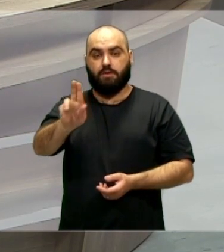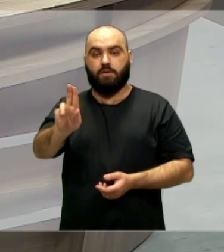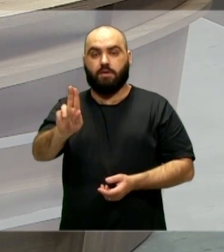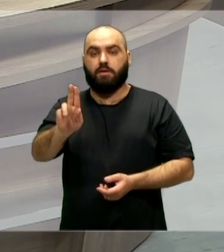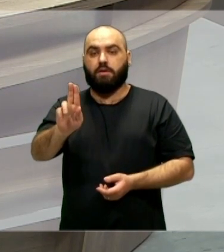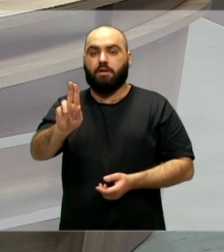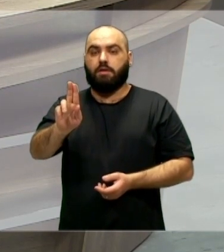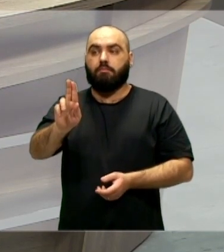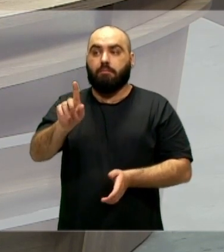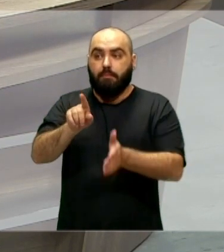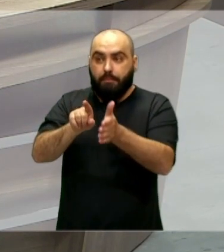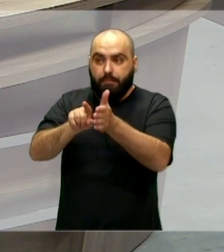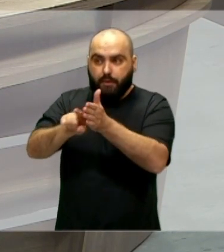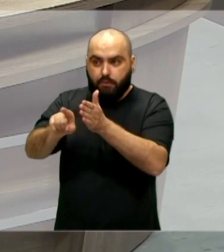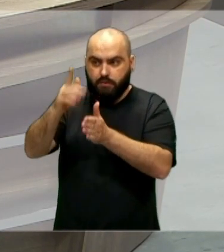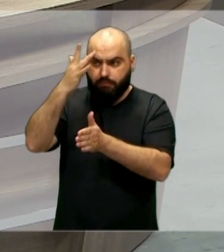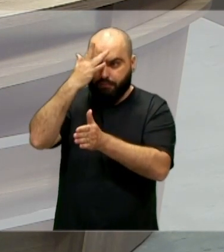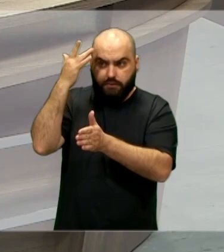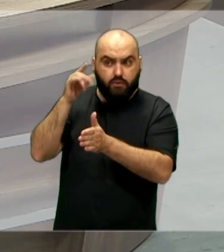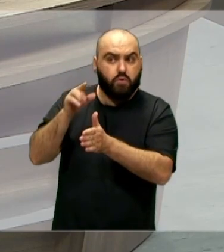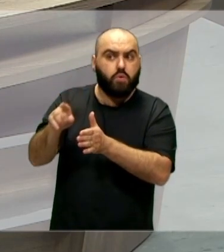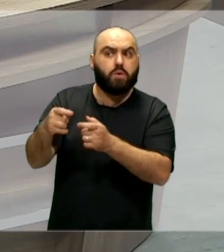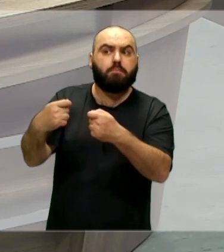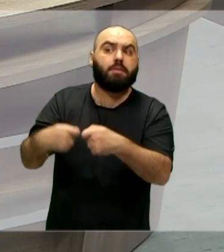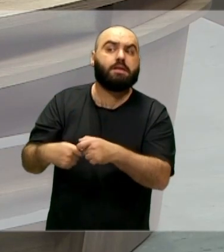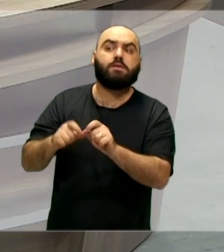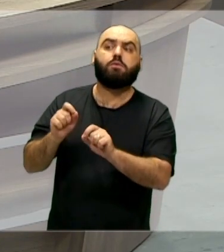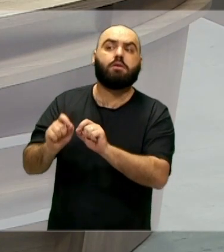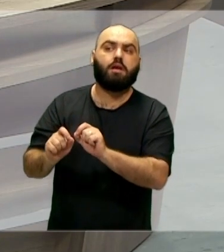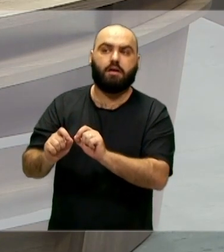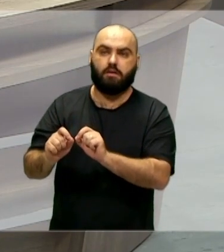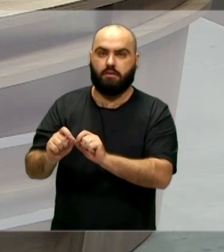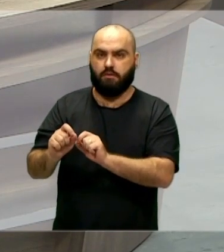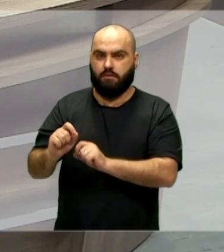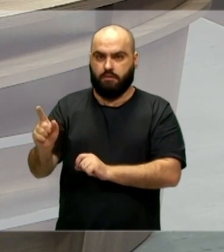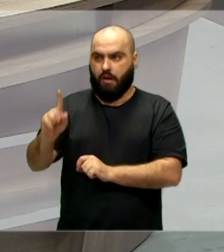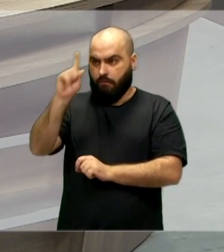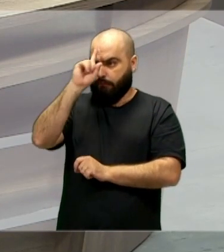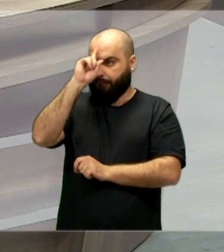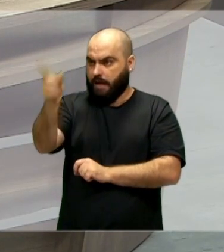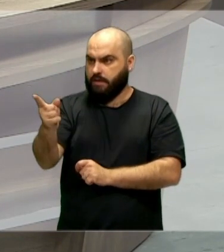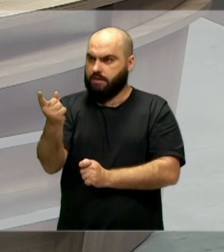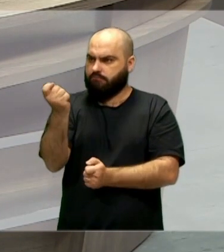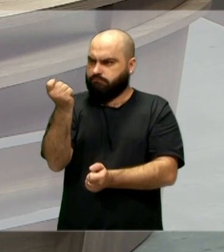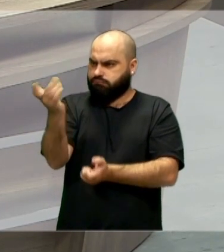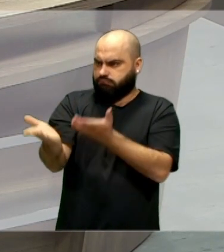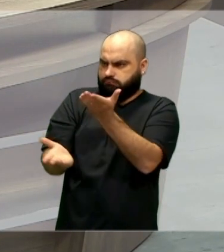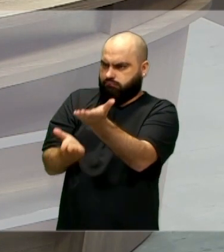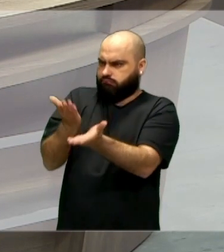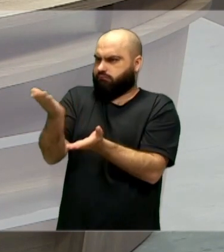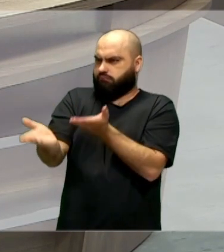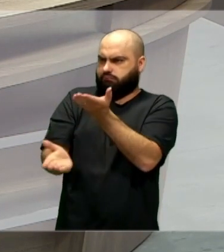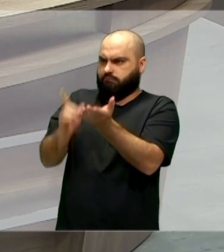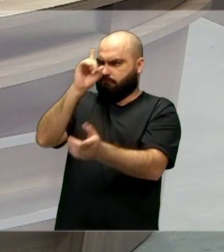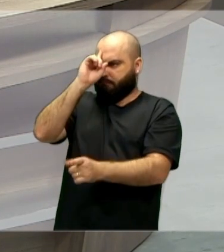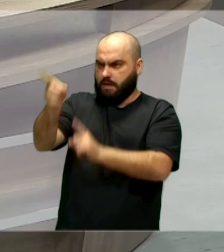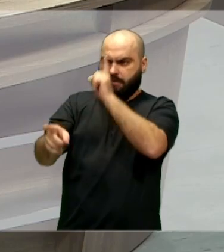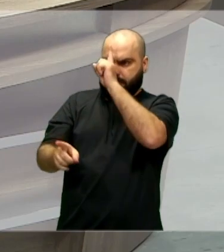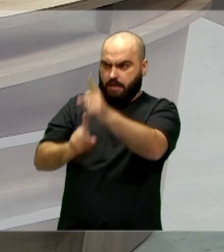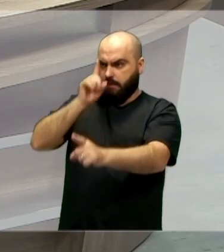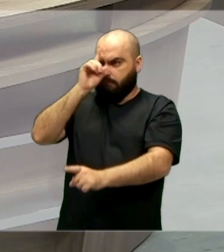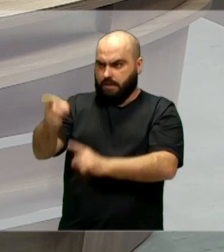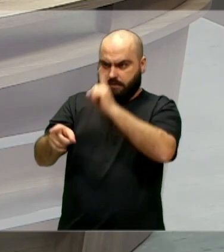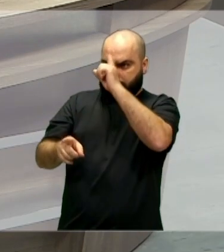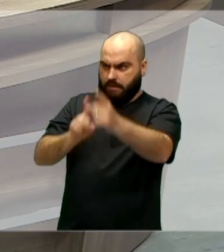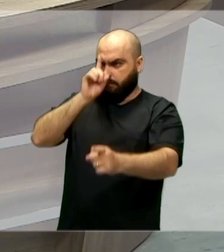necessidade dela. Não existe nenhuma imposição de tratamento para, né? Às vezes as pessoas